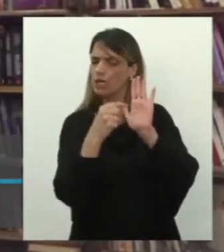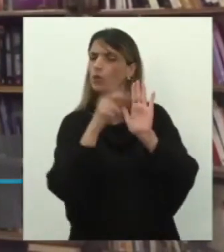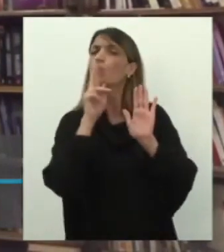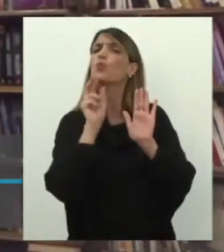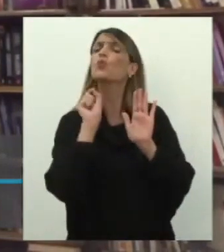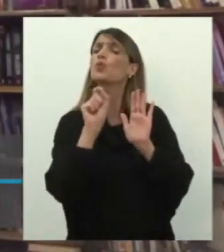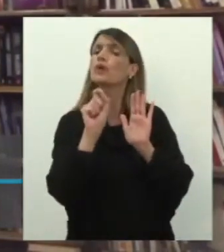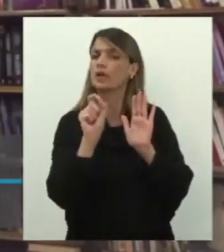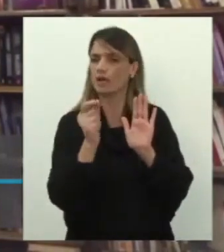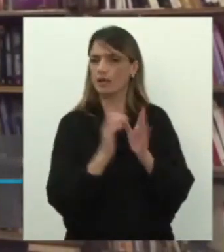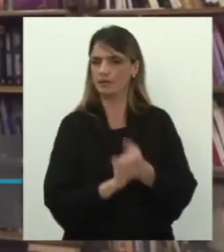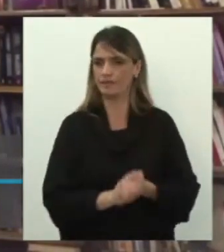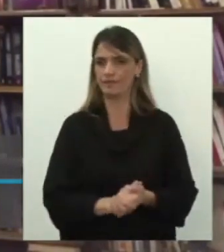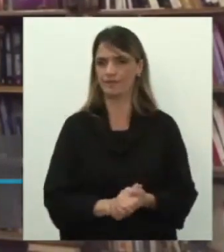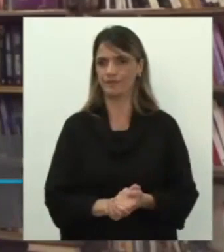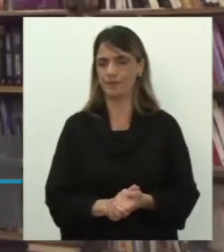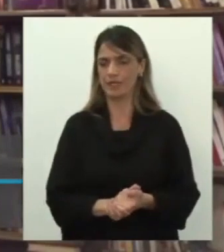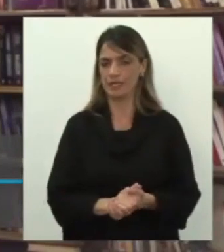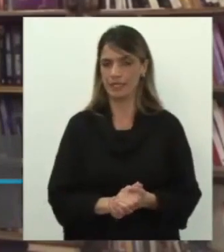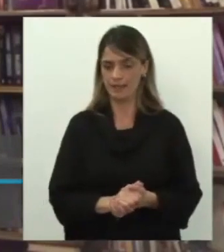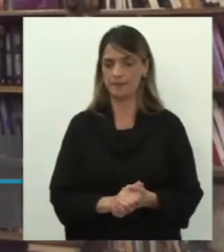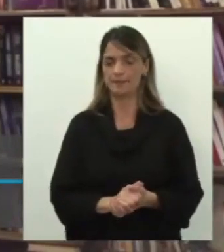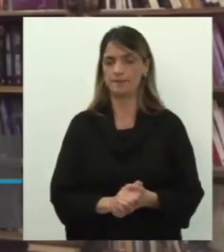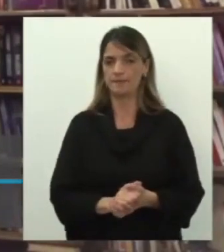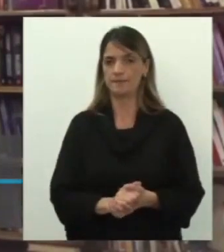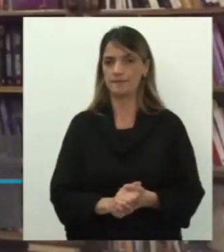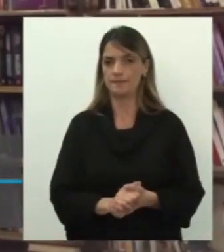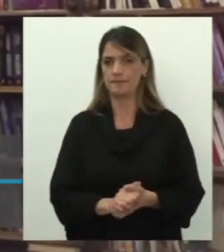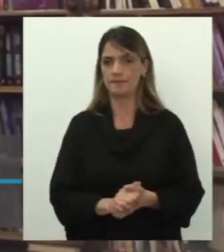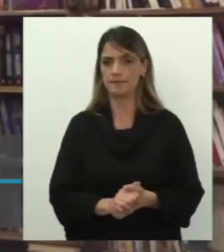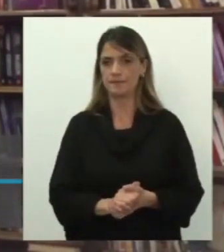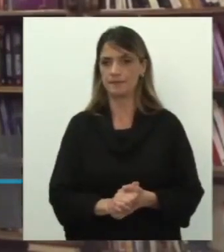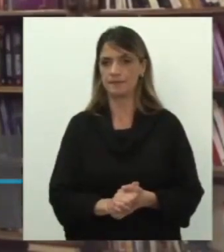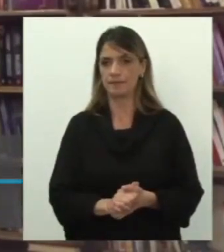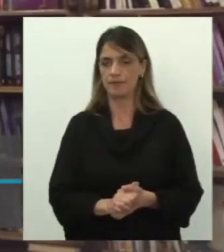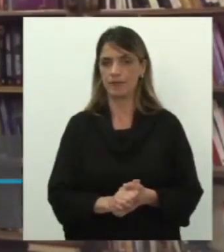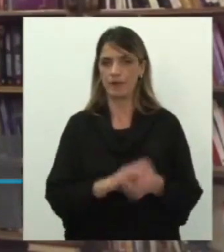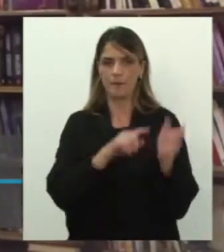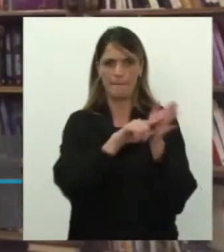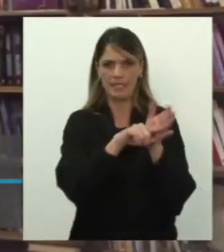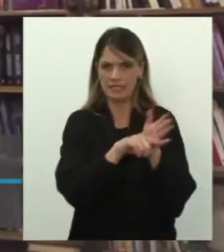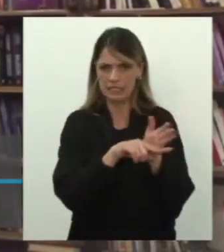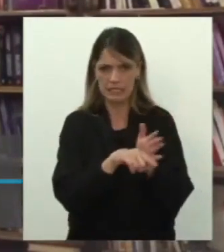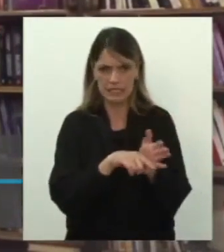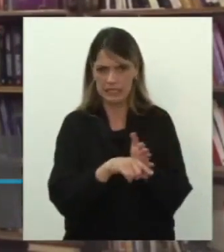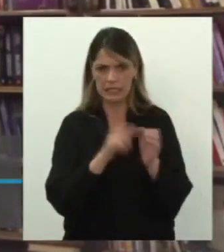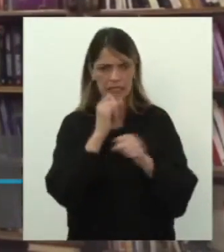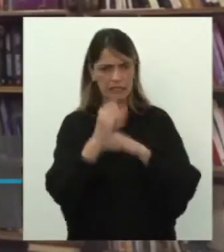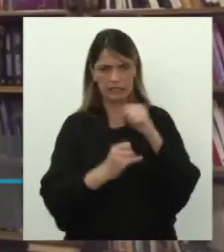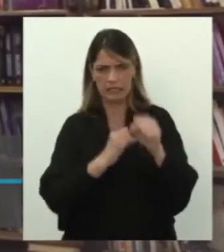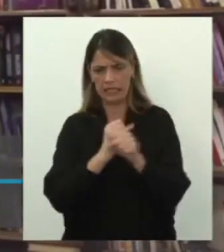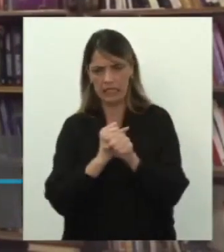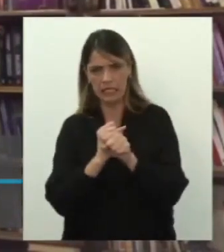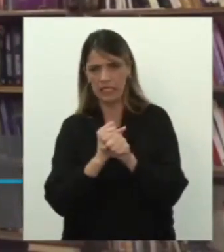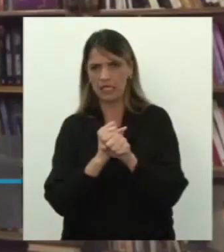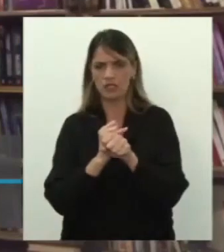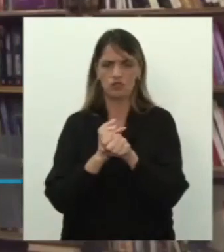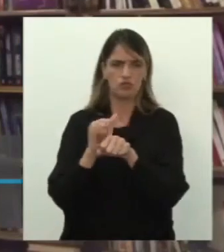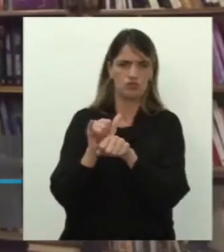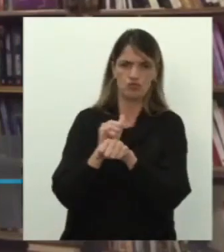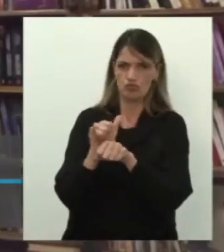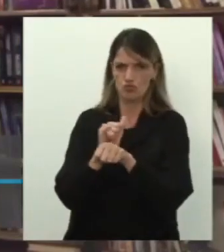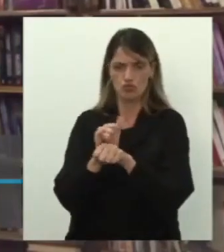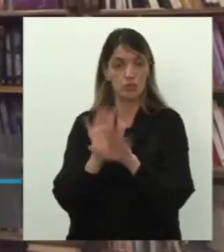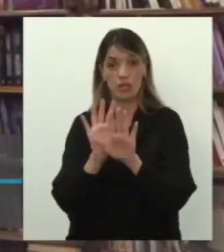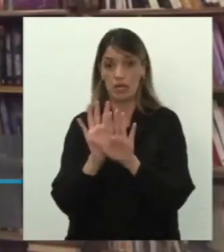que esse aluno pesquisasse páginas de internet ou YouTube. A gente priorizou o